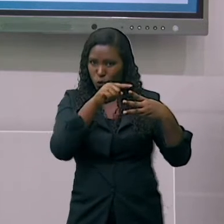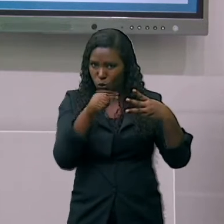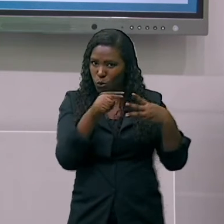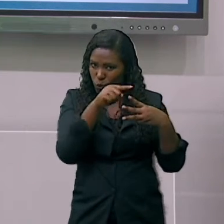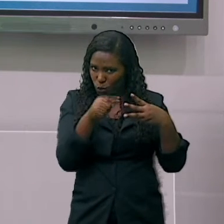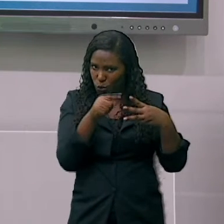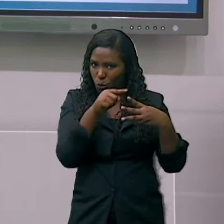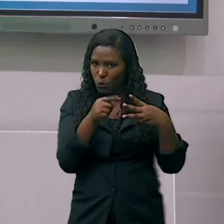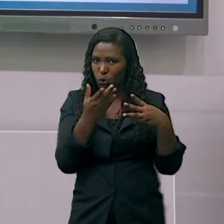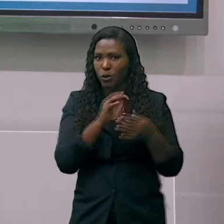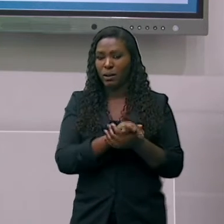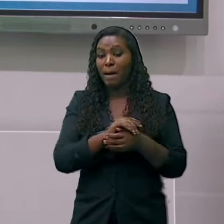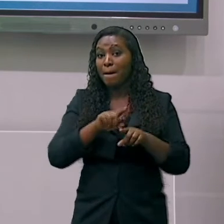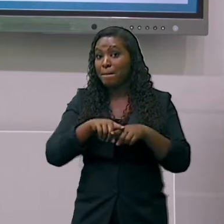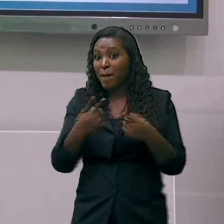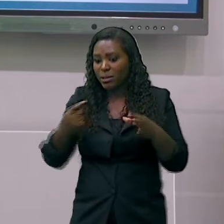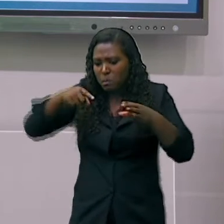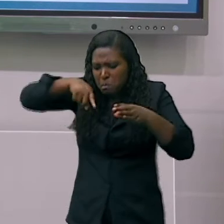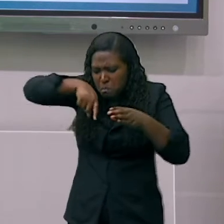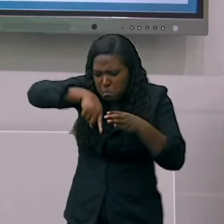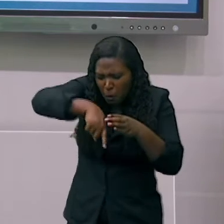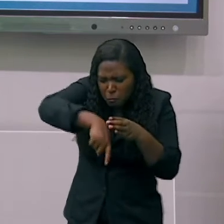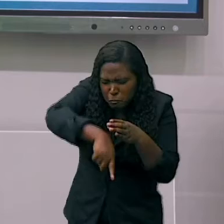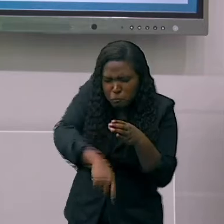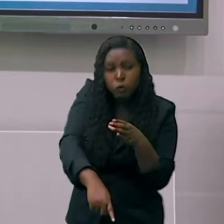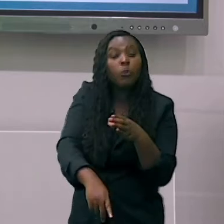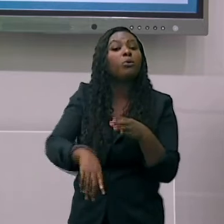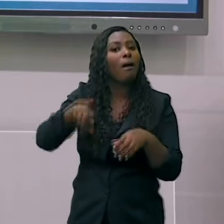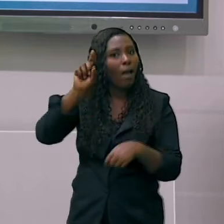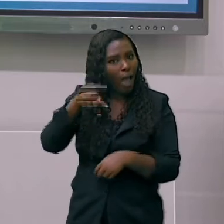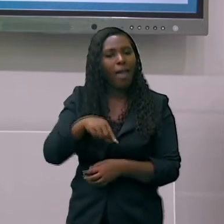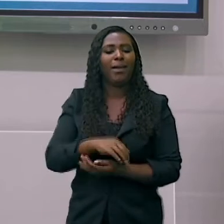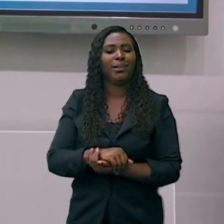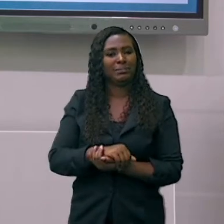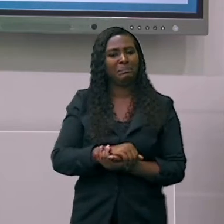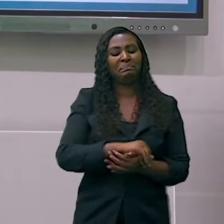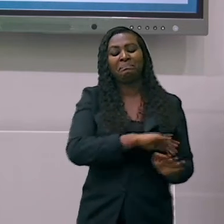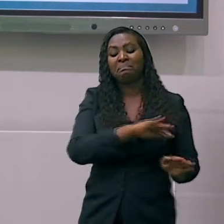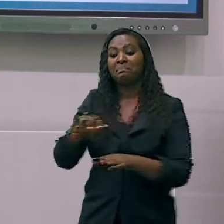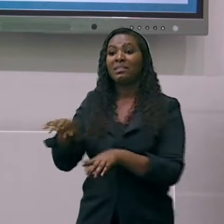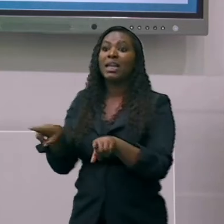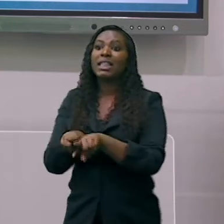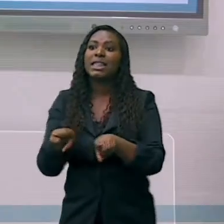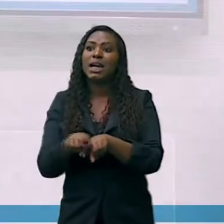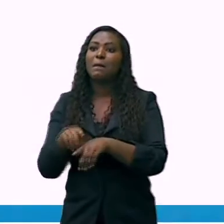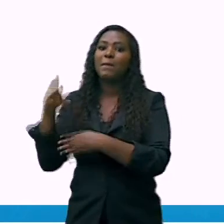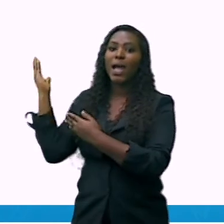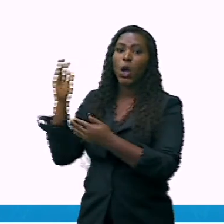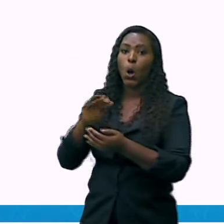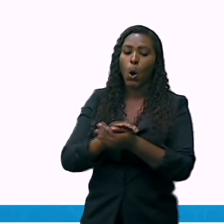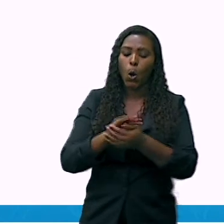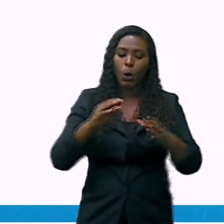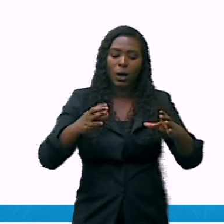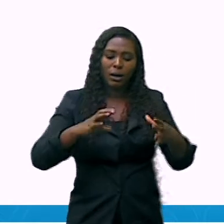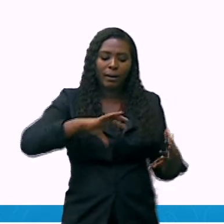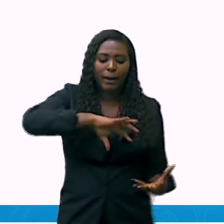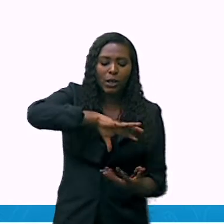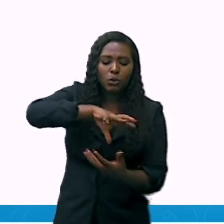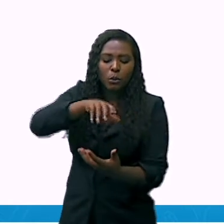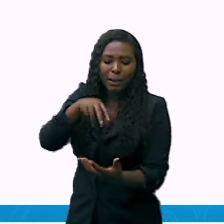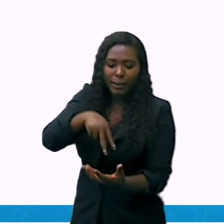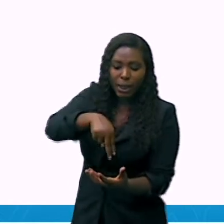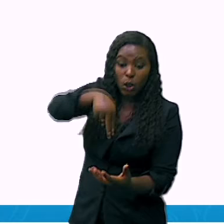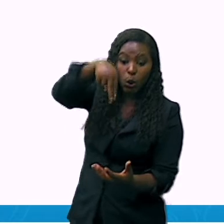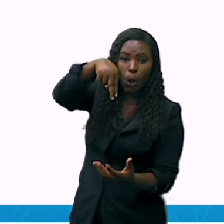profundidades. Já o Oceano Glacial Ártico localiza-se no extremo norte do